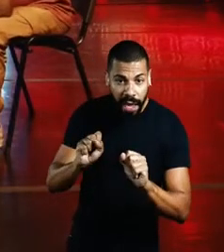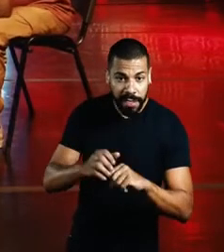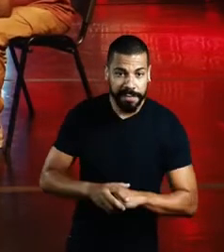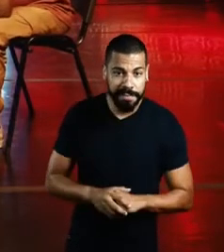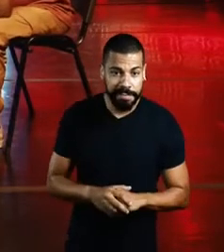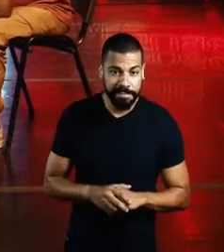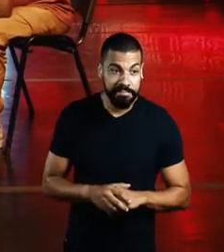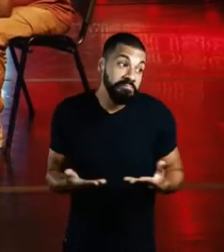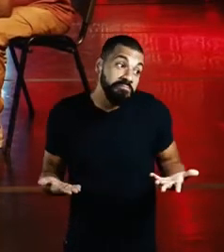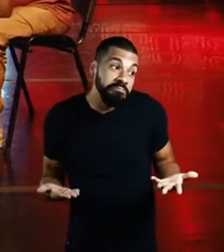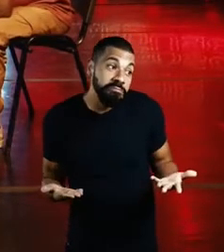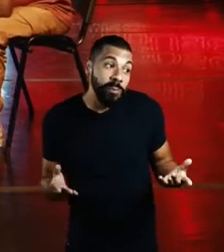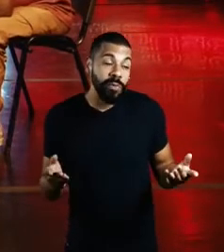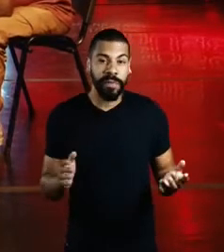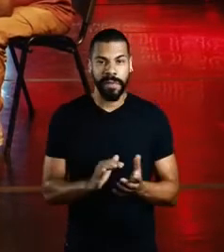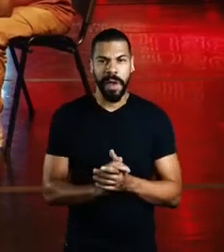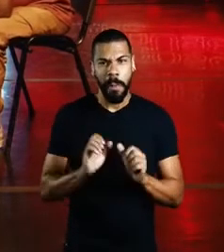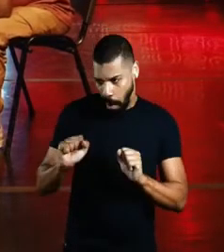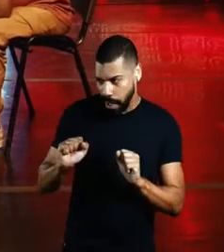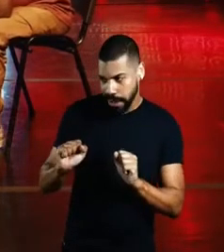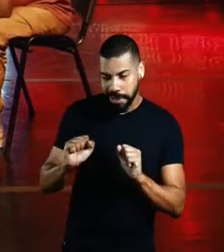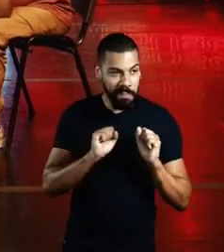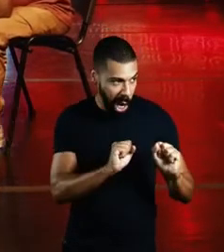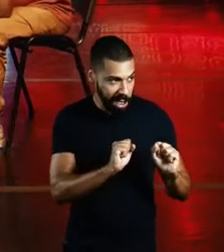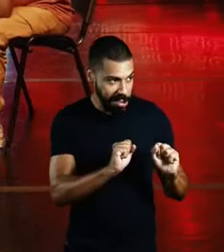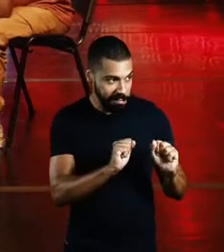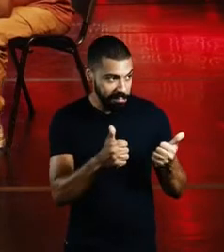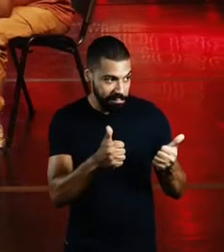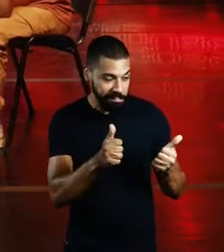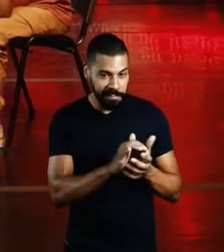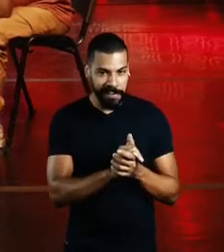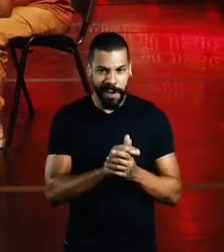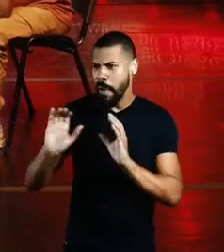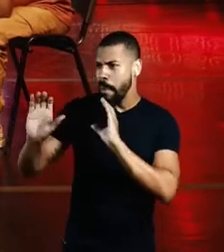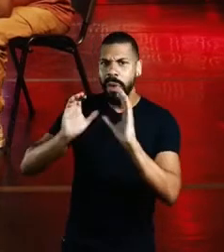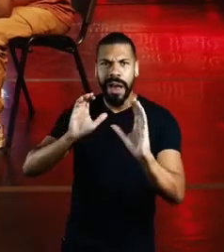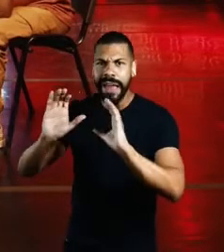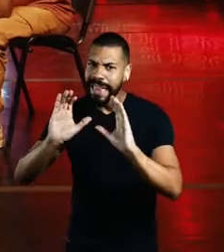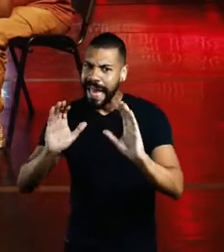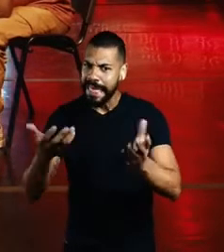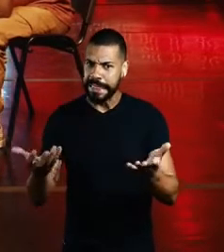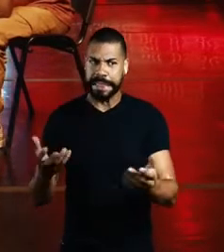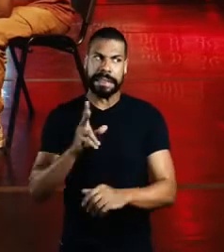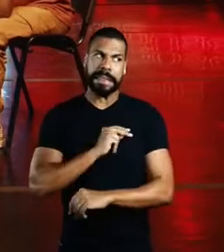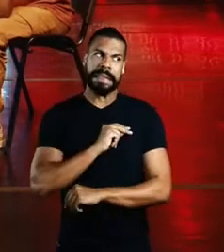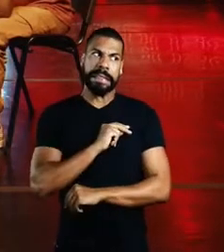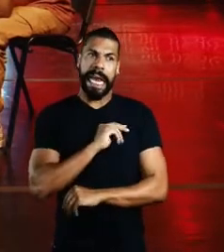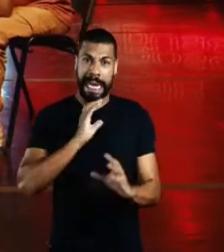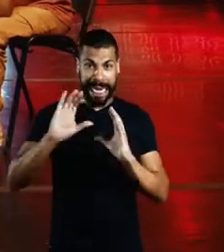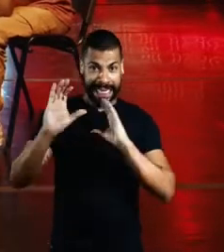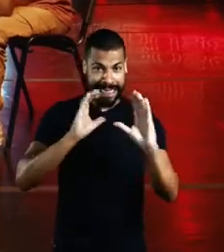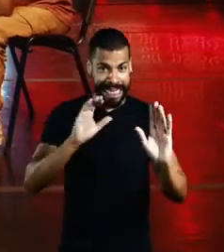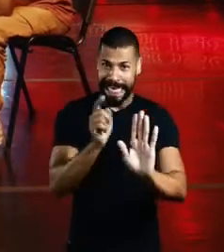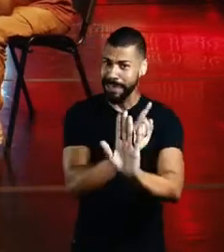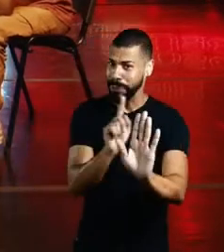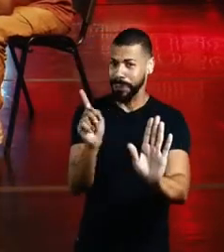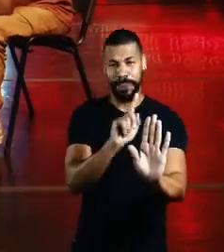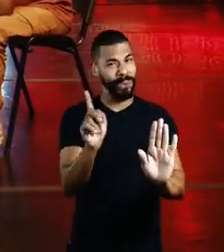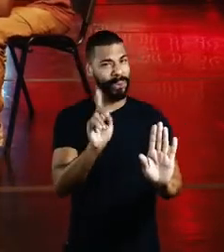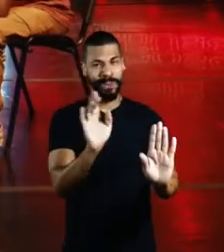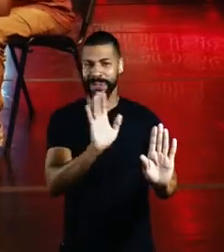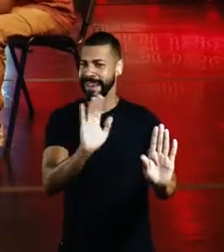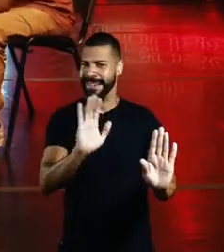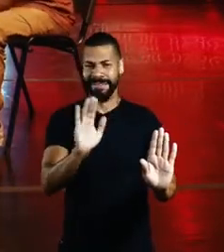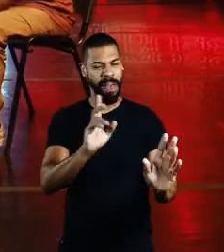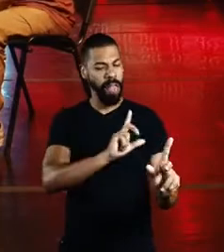numa instrumental? Sou na caixa. Então, você tá falando cantar um rap? É, pô. Não, mas aí você vê. Não. Então a família começa.